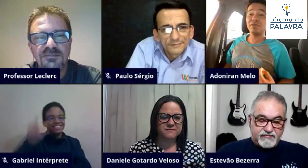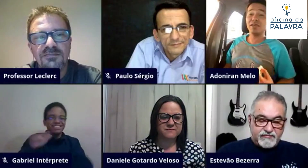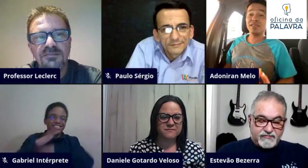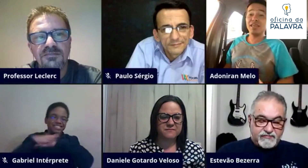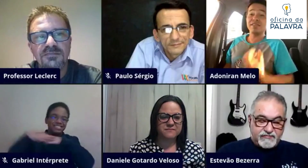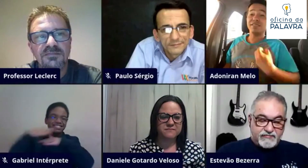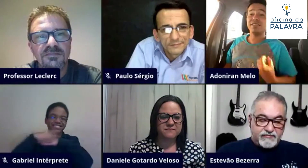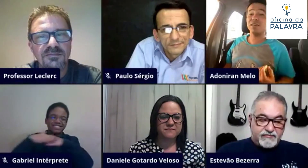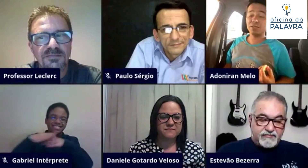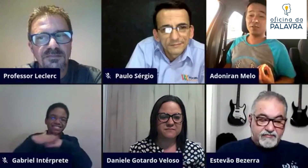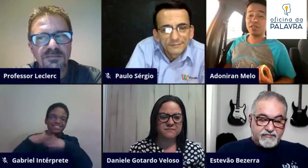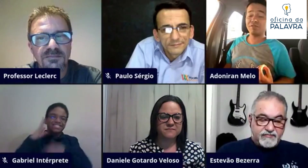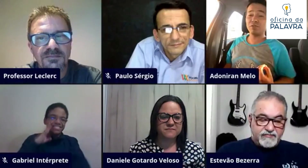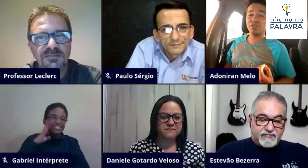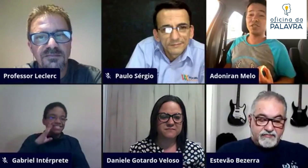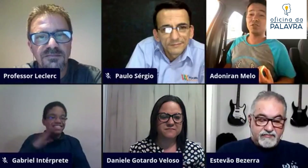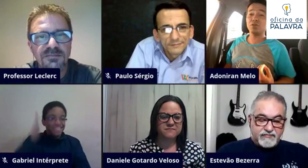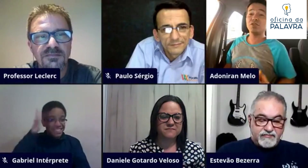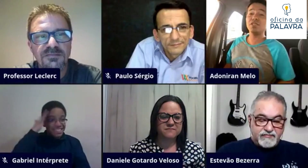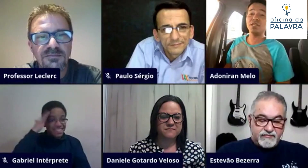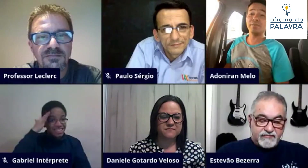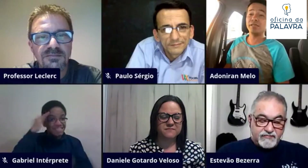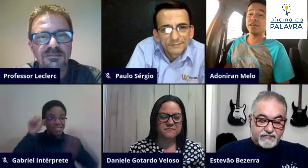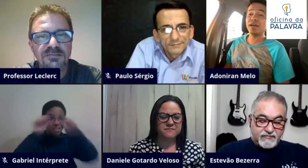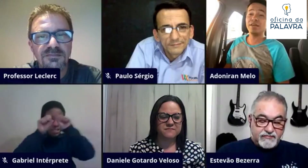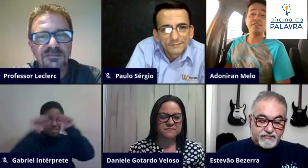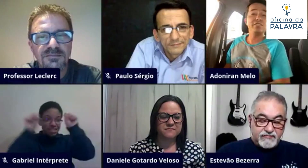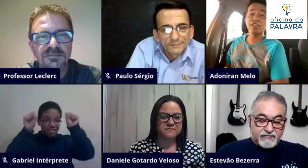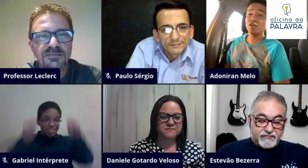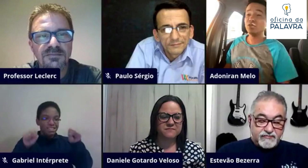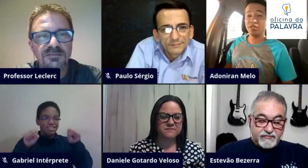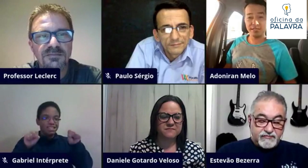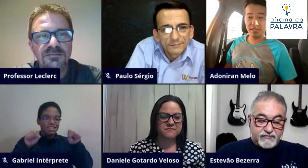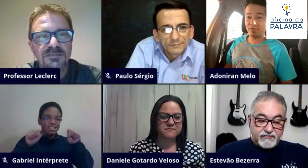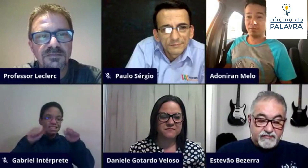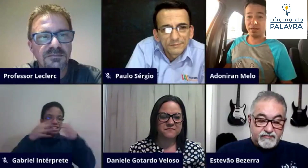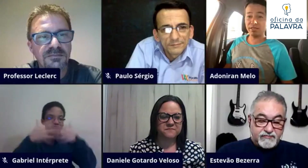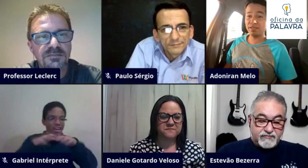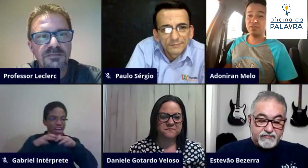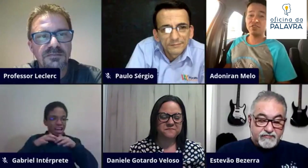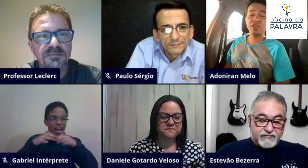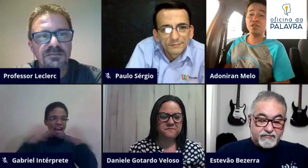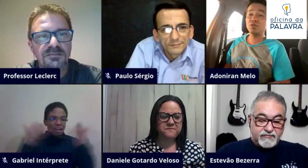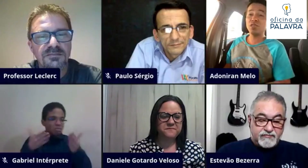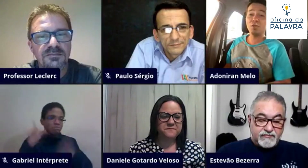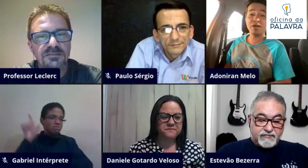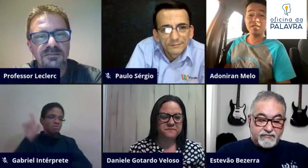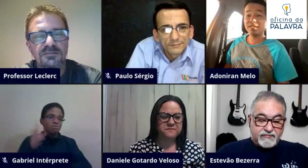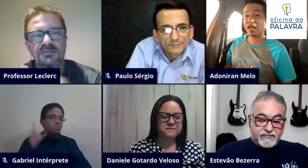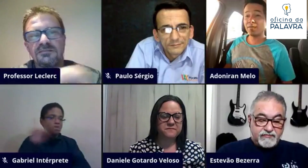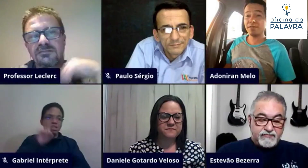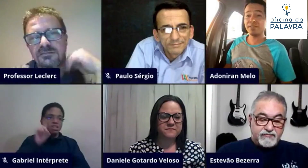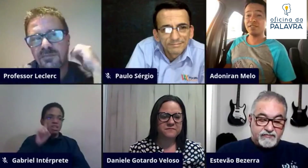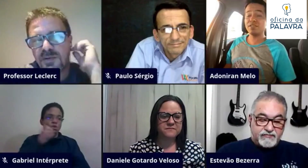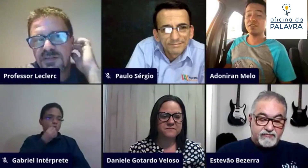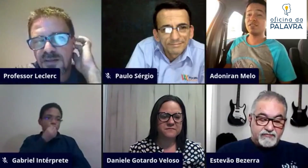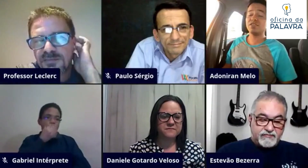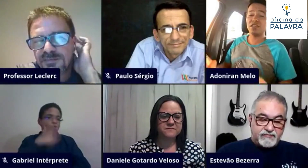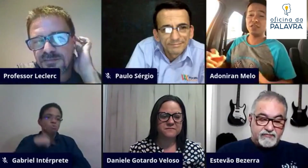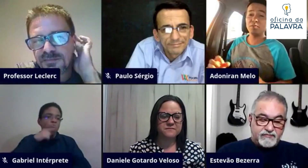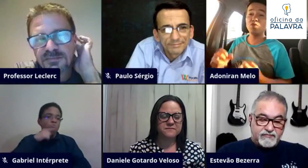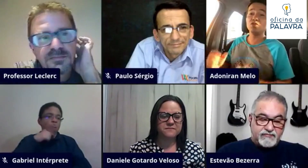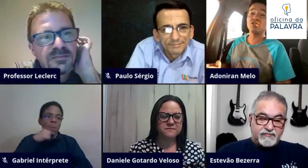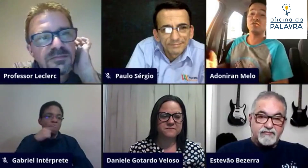a gente sabe que aquele sistema que eu estava usando, que eu queria aplicar, já não ia servir mais, já não ia alcançar mais eles,